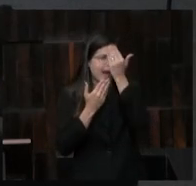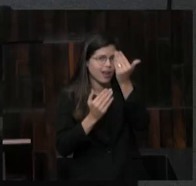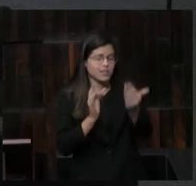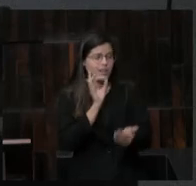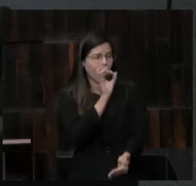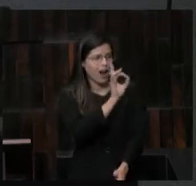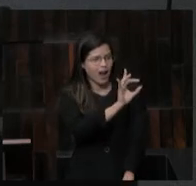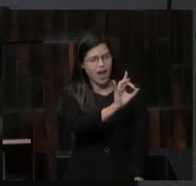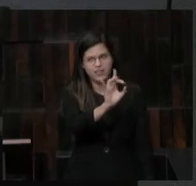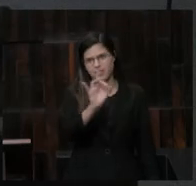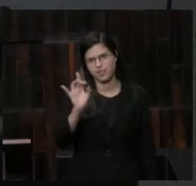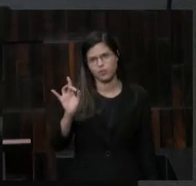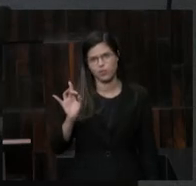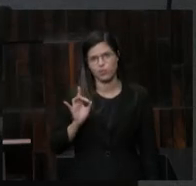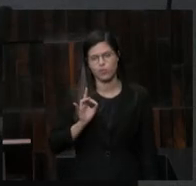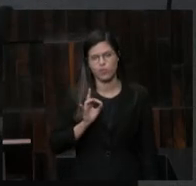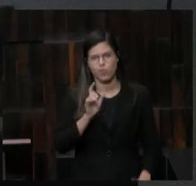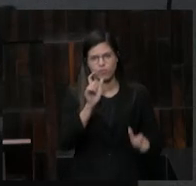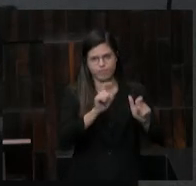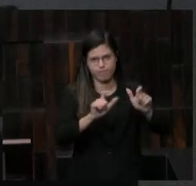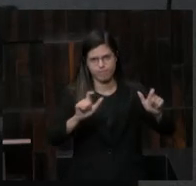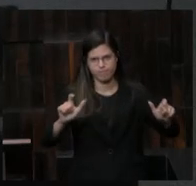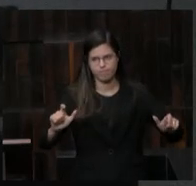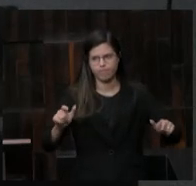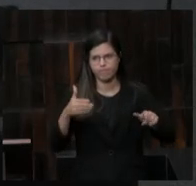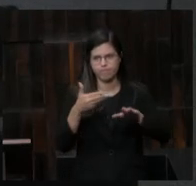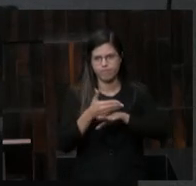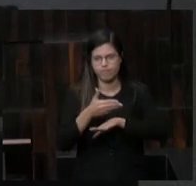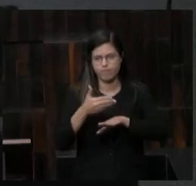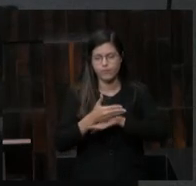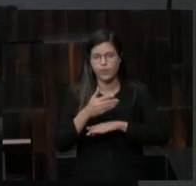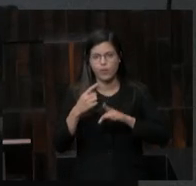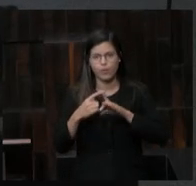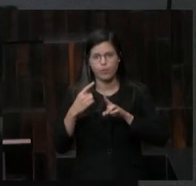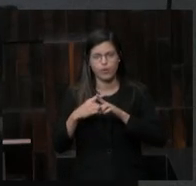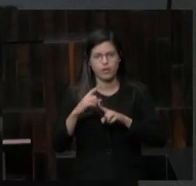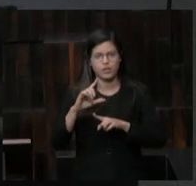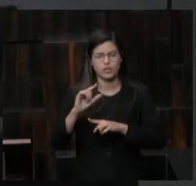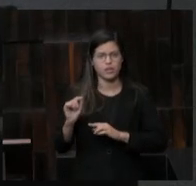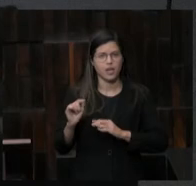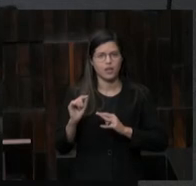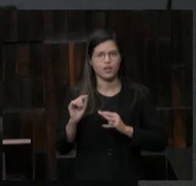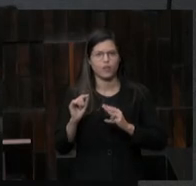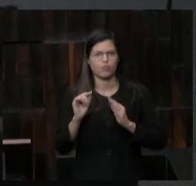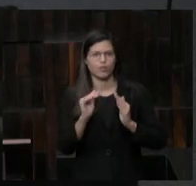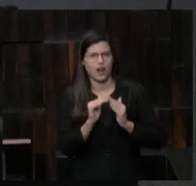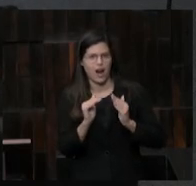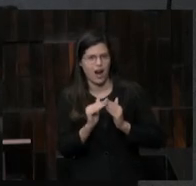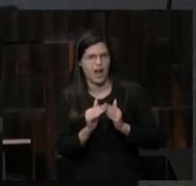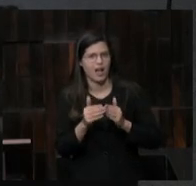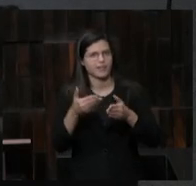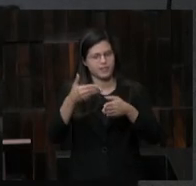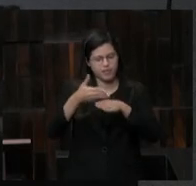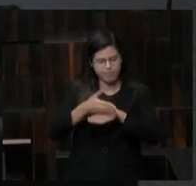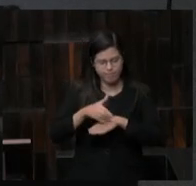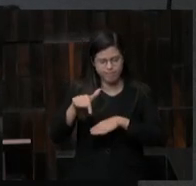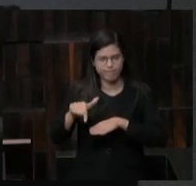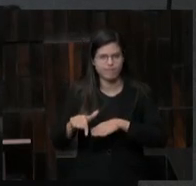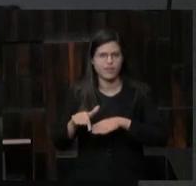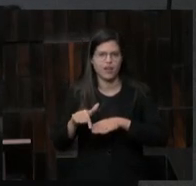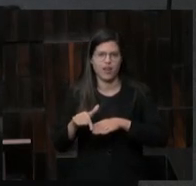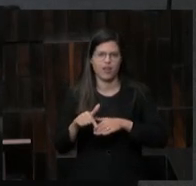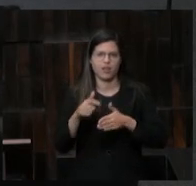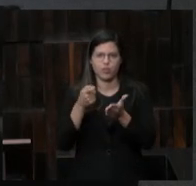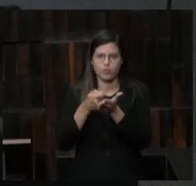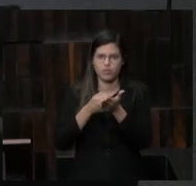de vocês, porque saíram de suas casas, estão aqui abraçando essa causa.